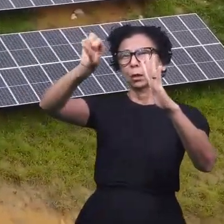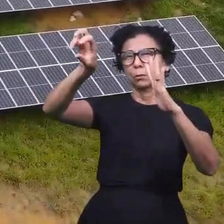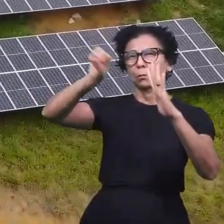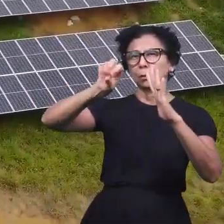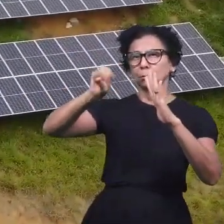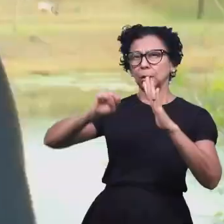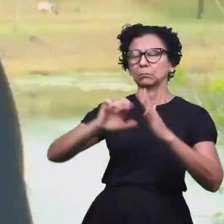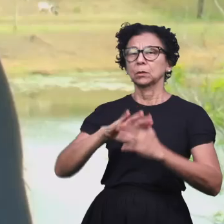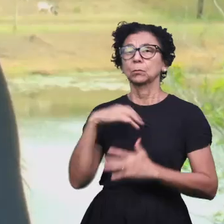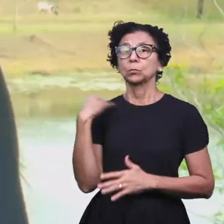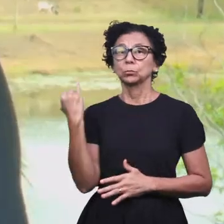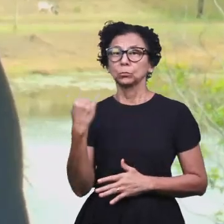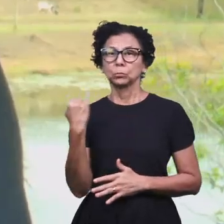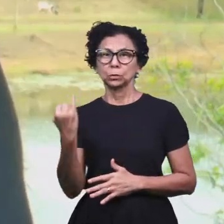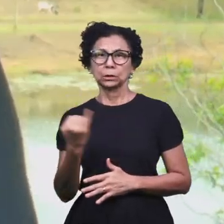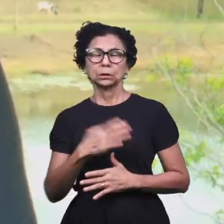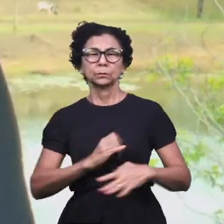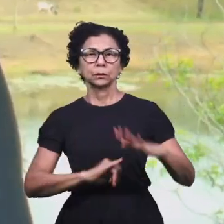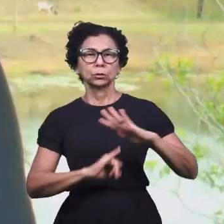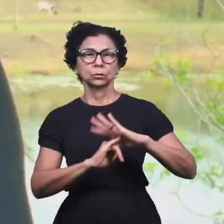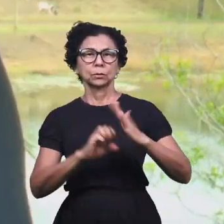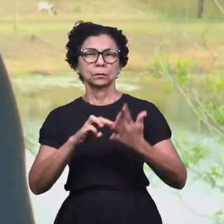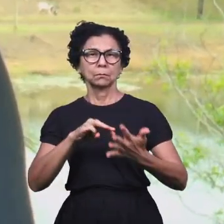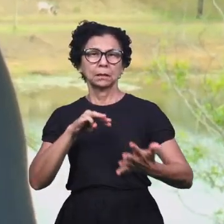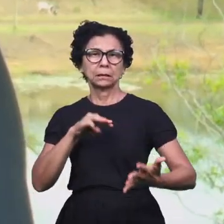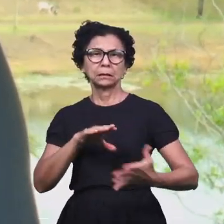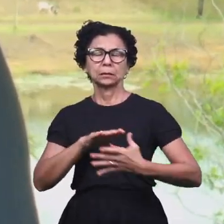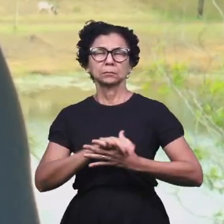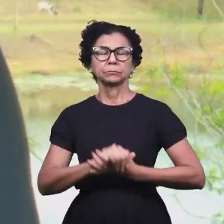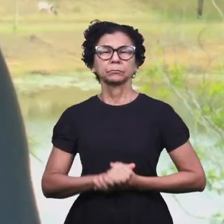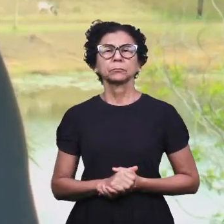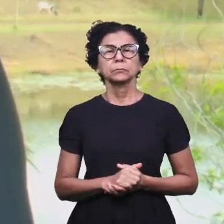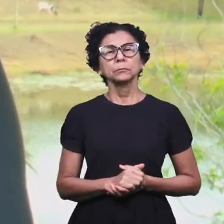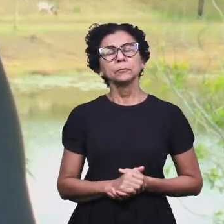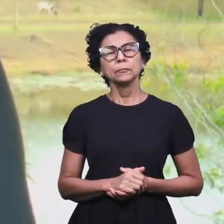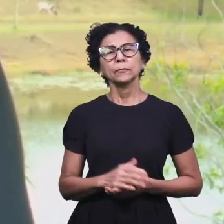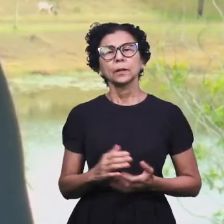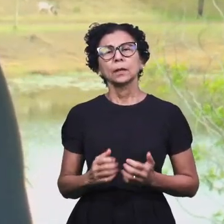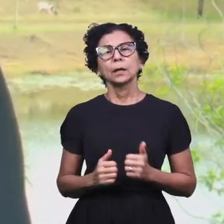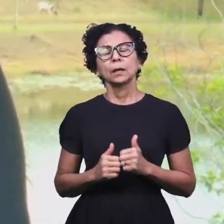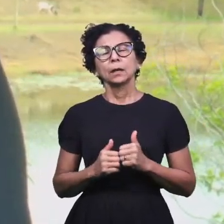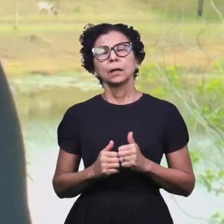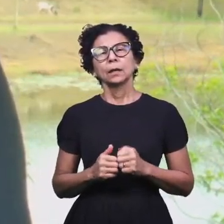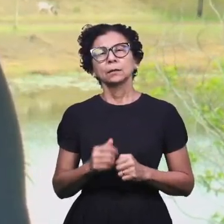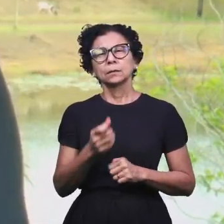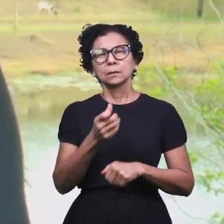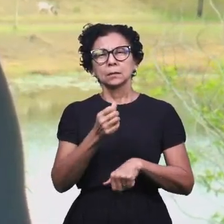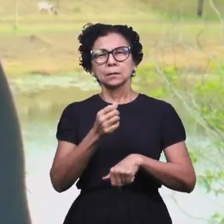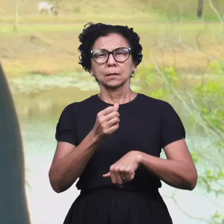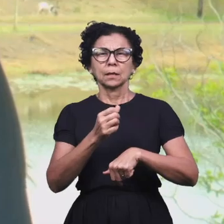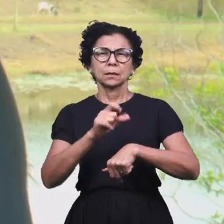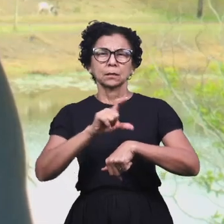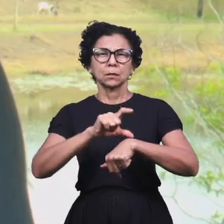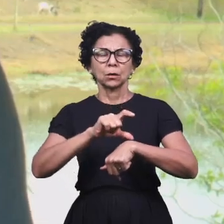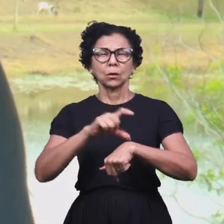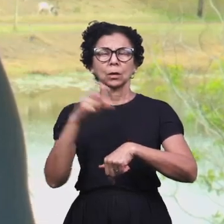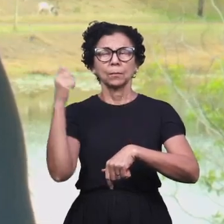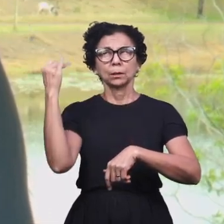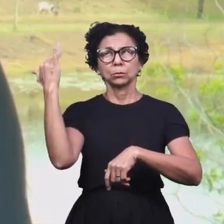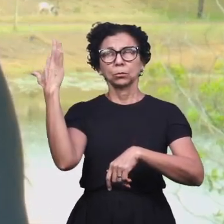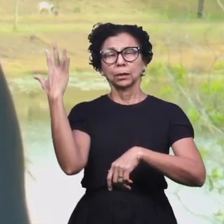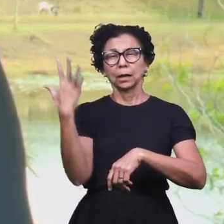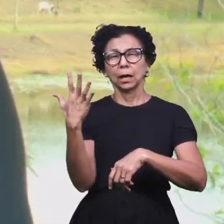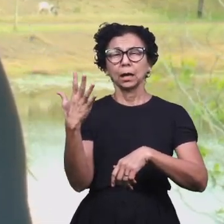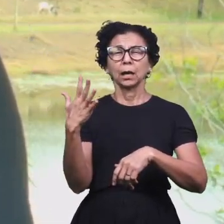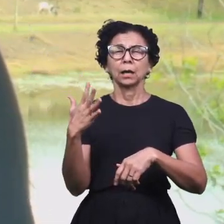da instituição. É uma usina que entra em operação por volta de 6 horas da manhã e ela consegue manter uma